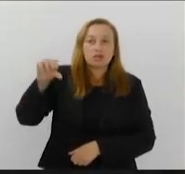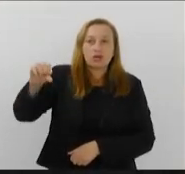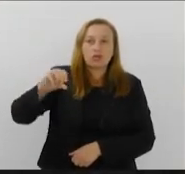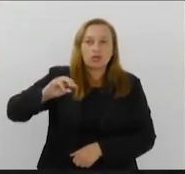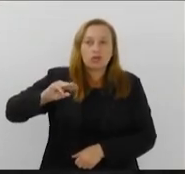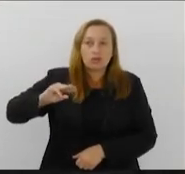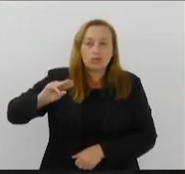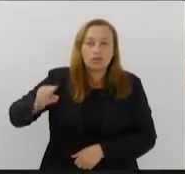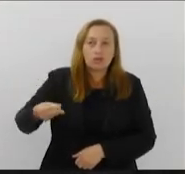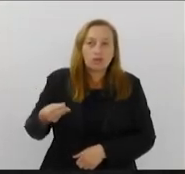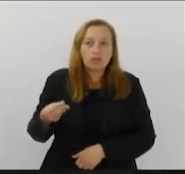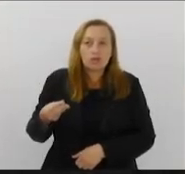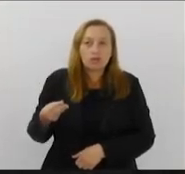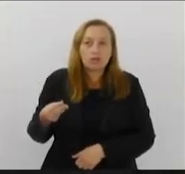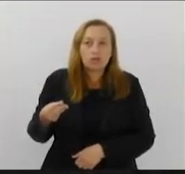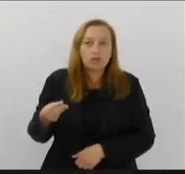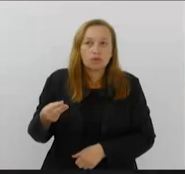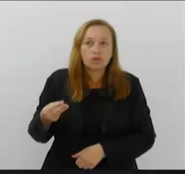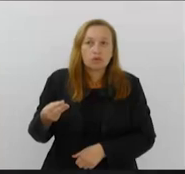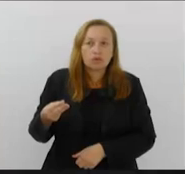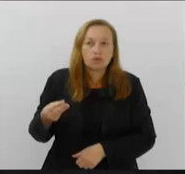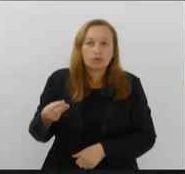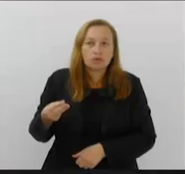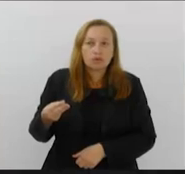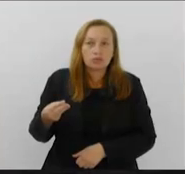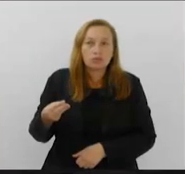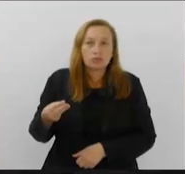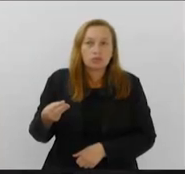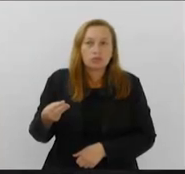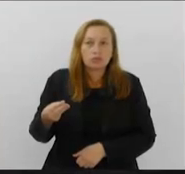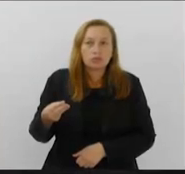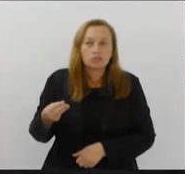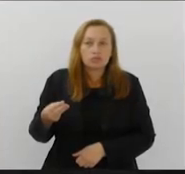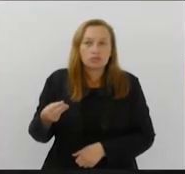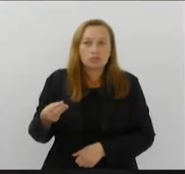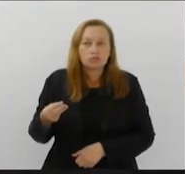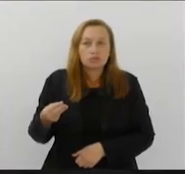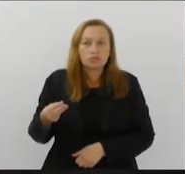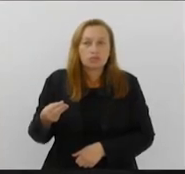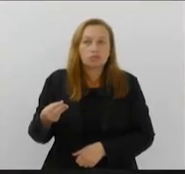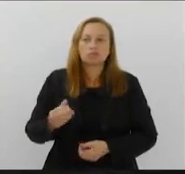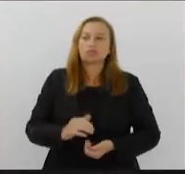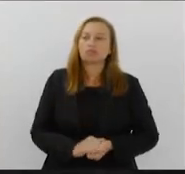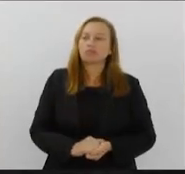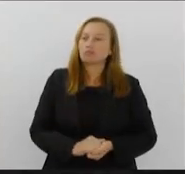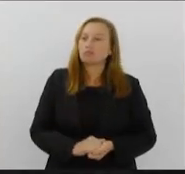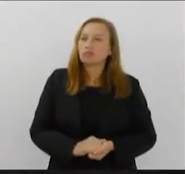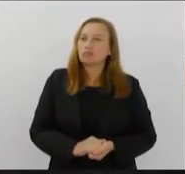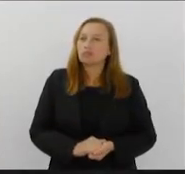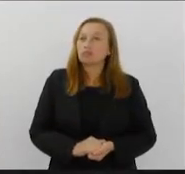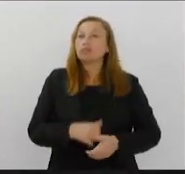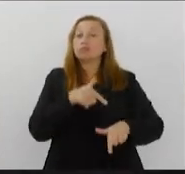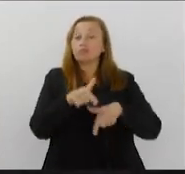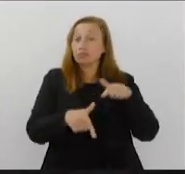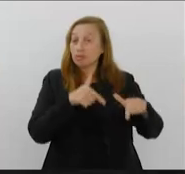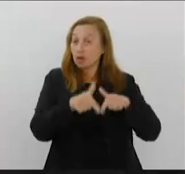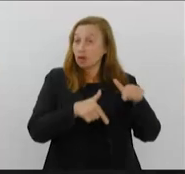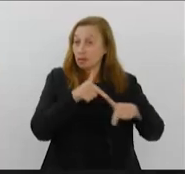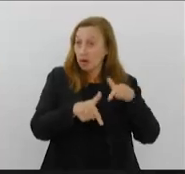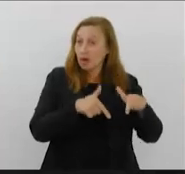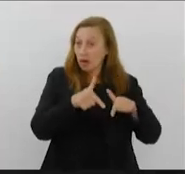estão em situação de desocupação. Ou seja, 10,9 milhões trabalham